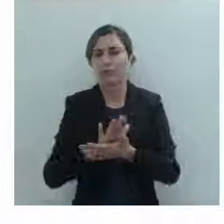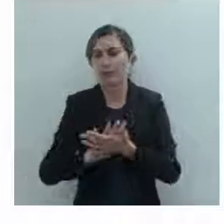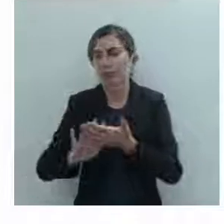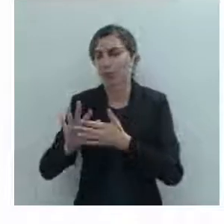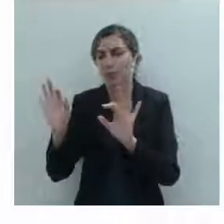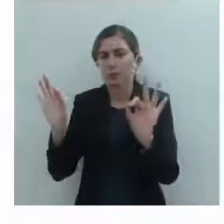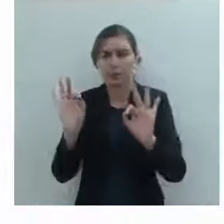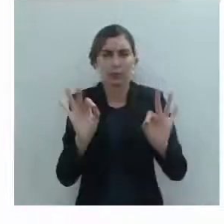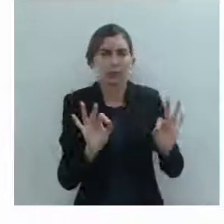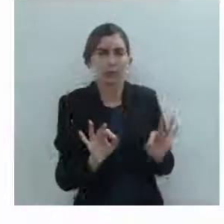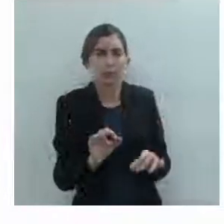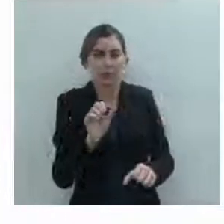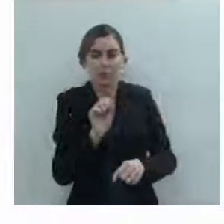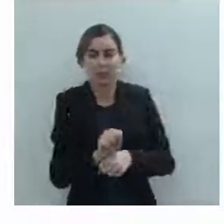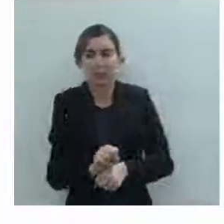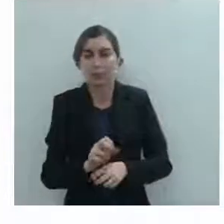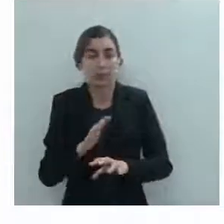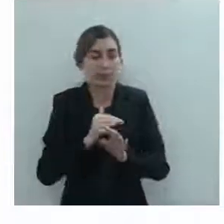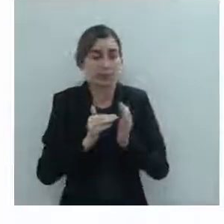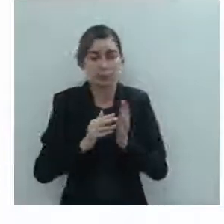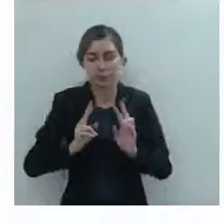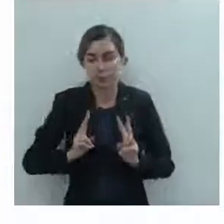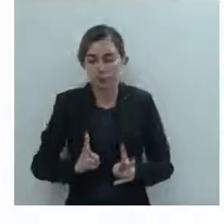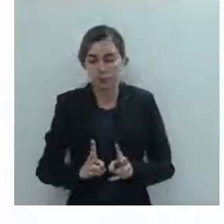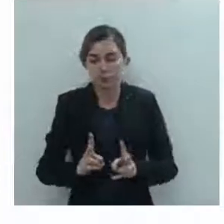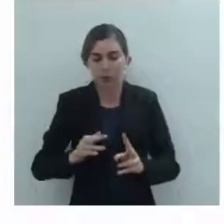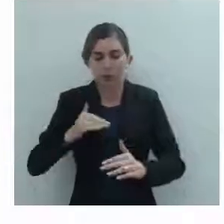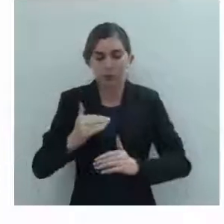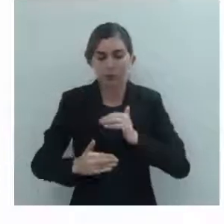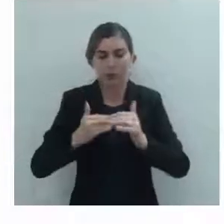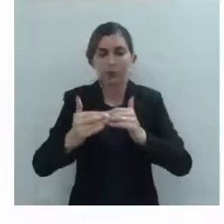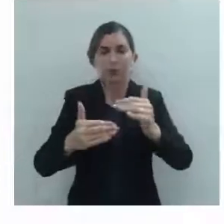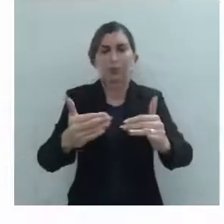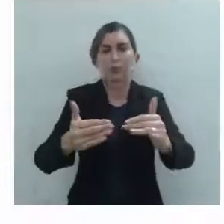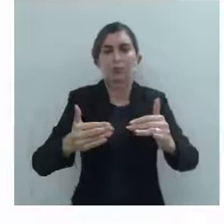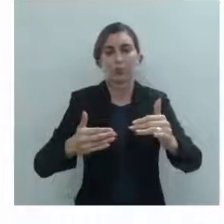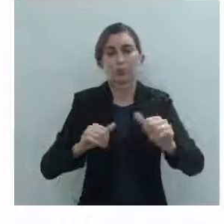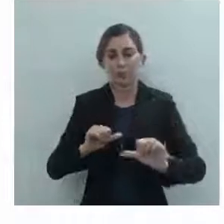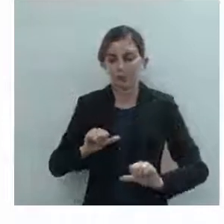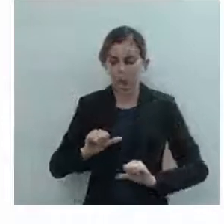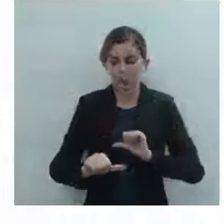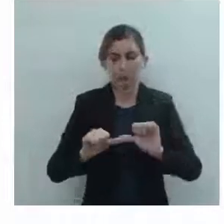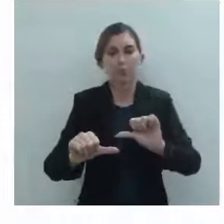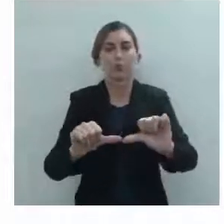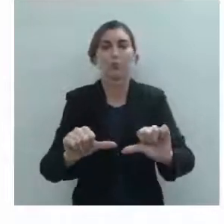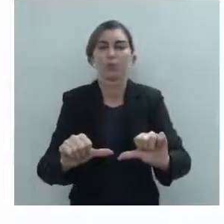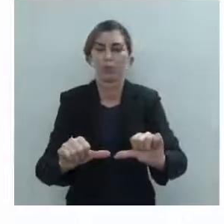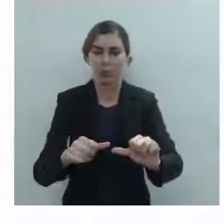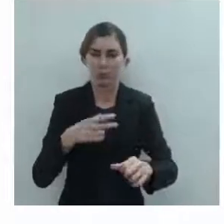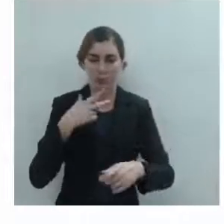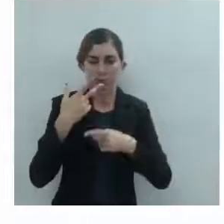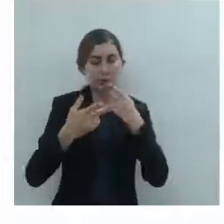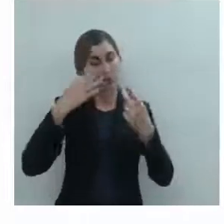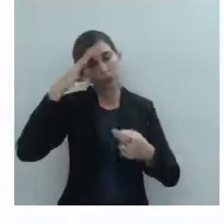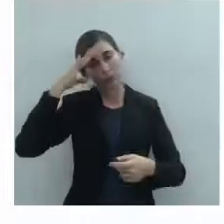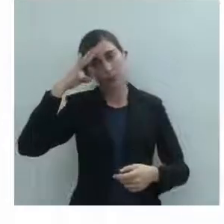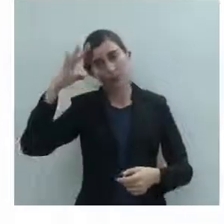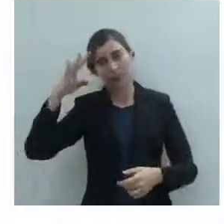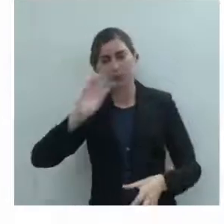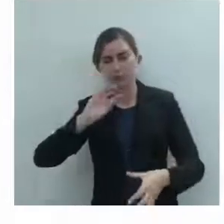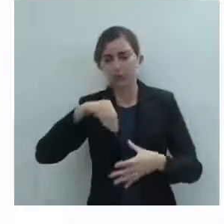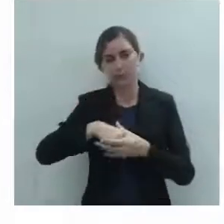fica estático tudo tende a evoluir assim modificar tô falando isso principalmente